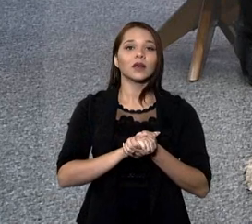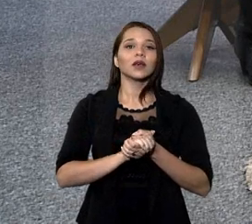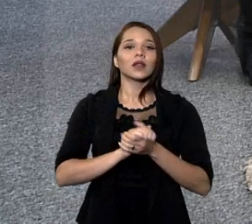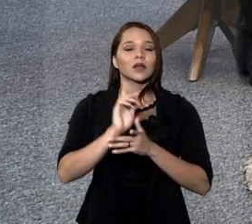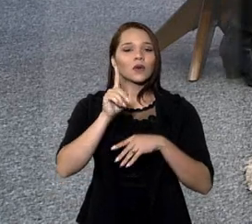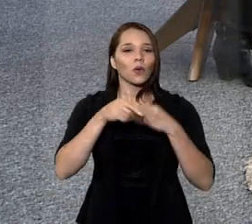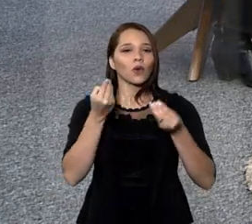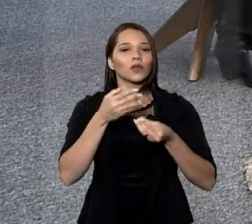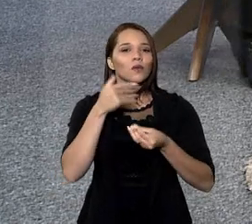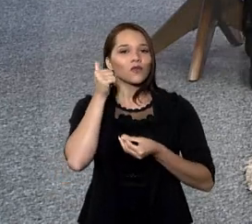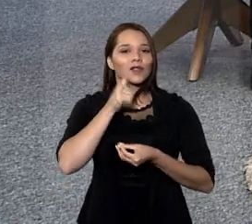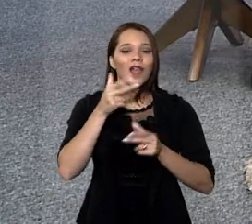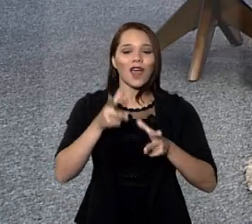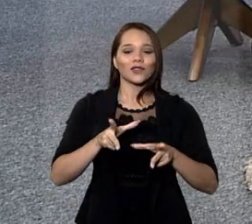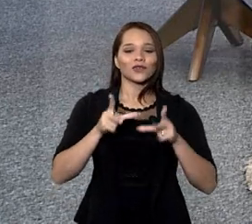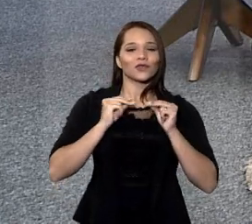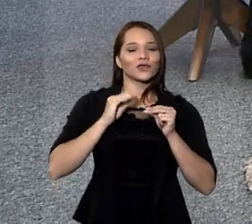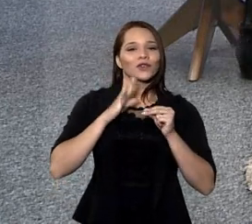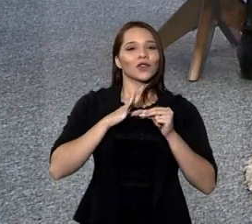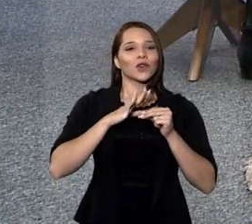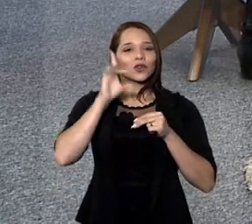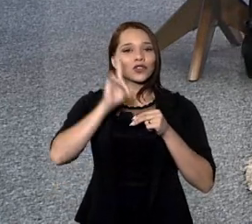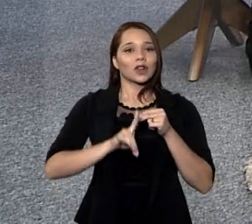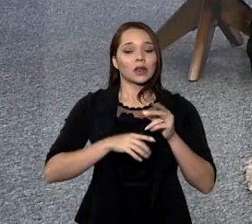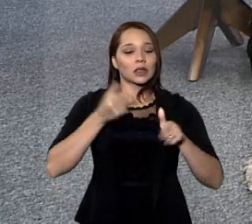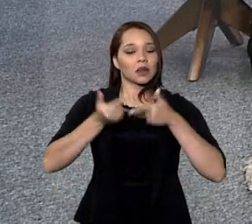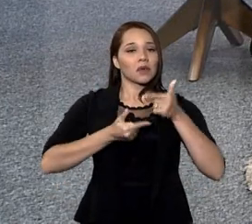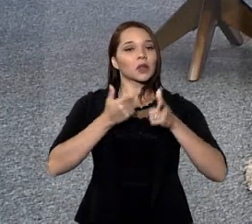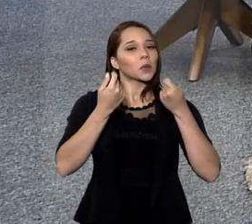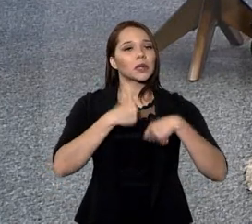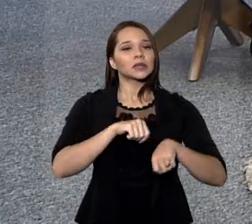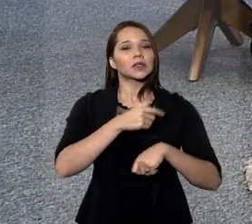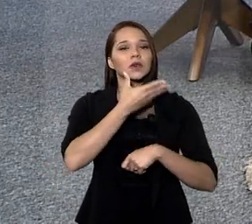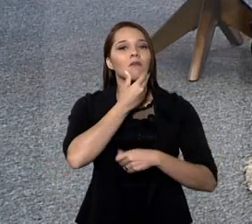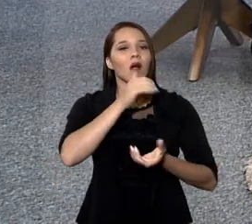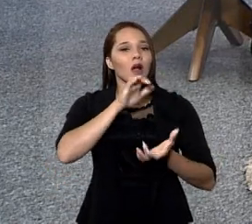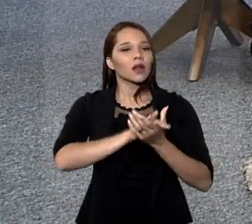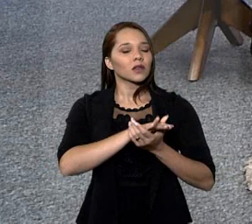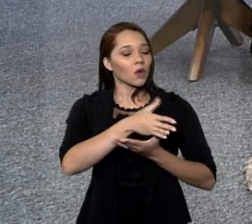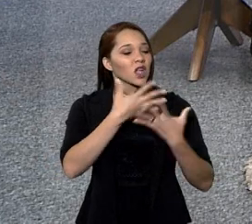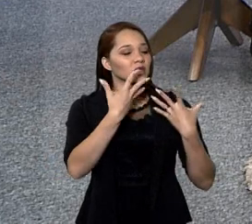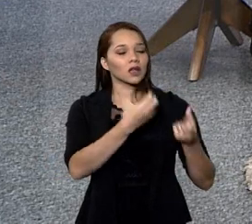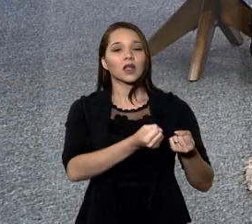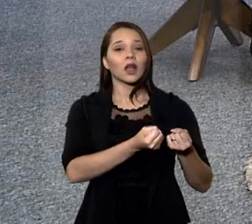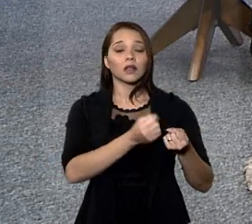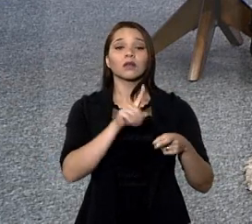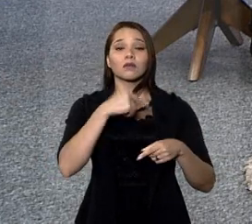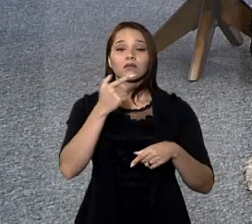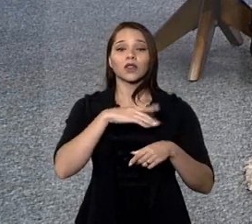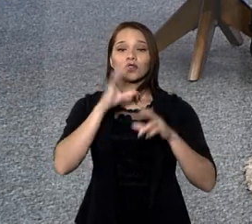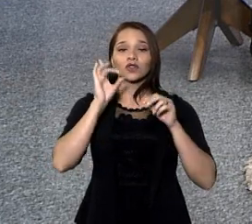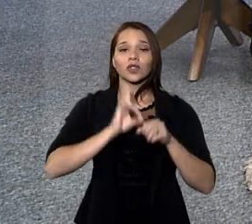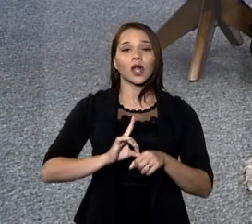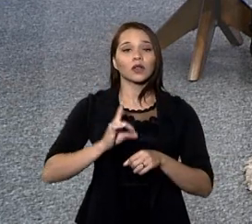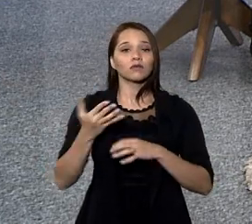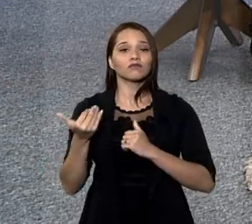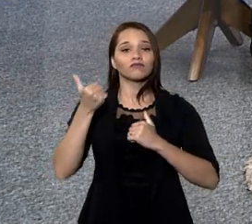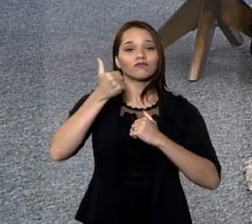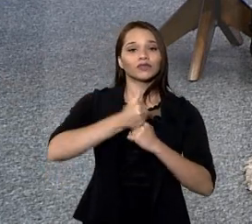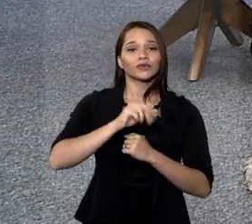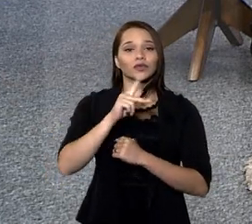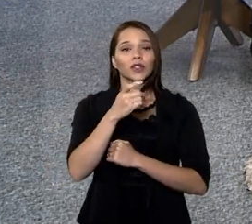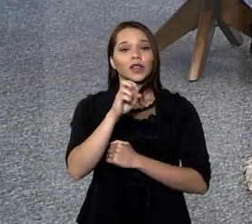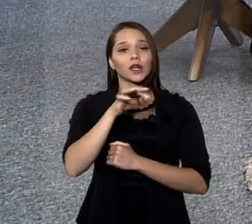mulher adquiriu o que é de trabalhar sem autorização do marido tem direito a herança e